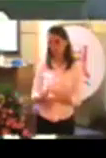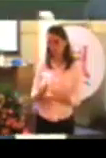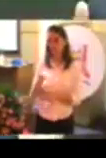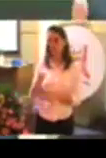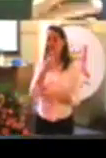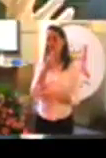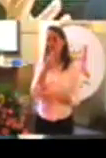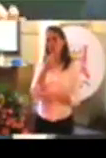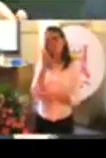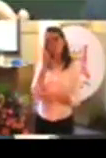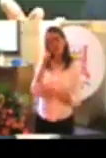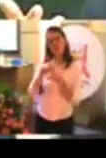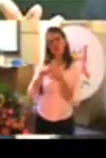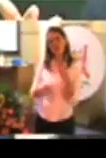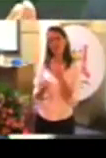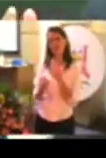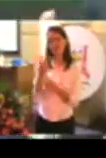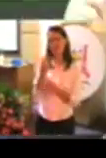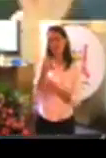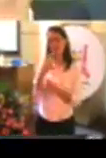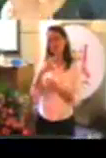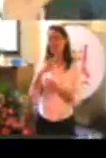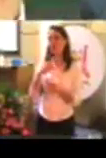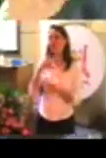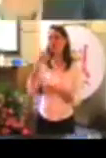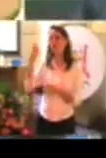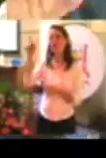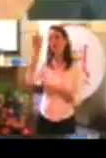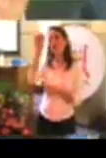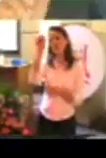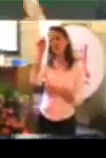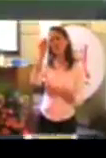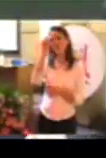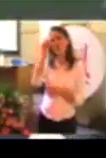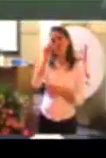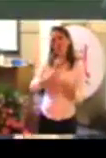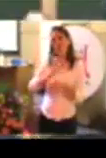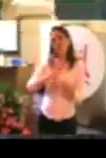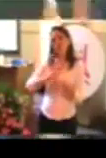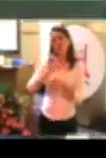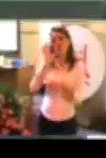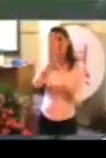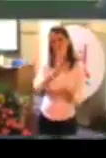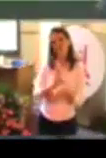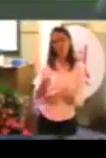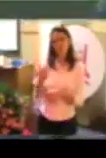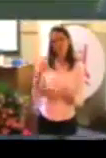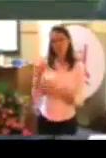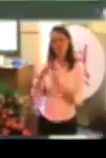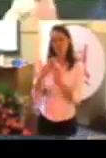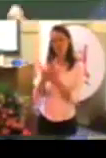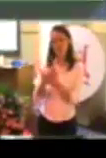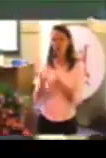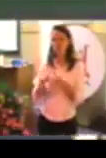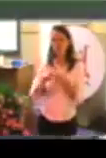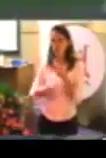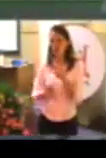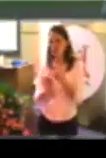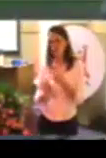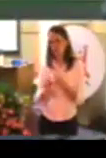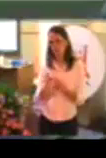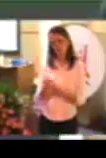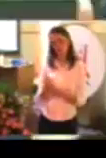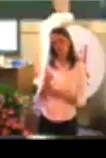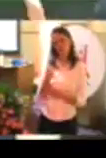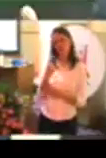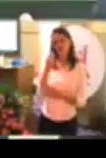achava estranho que nos demais estados, e nenhuma Câmara Municipal tivesse escola do Legislativo até aquela